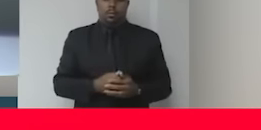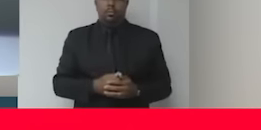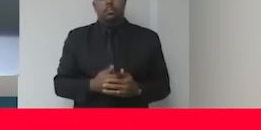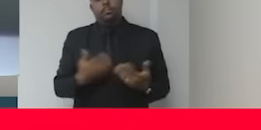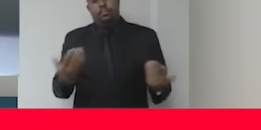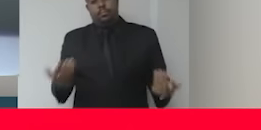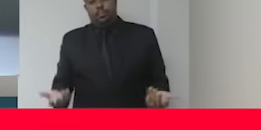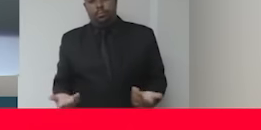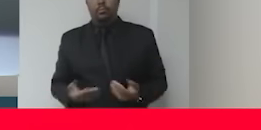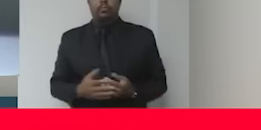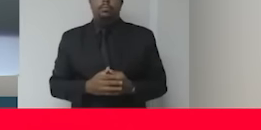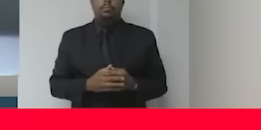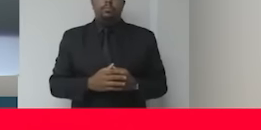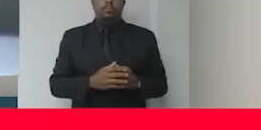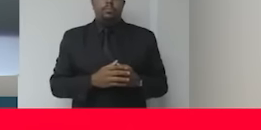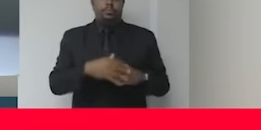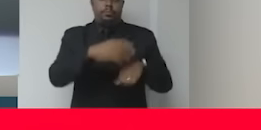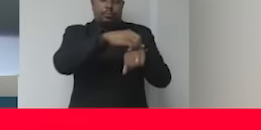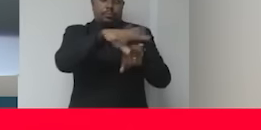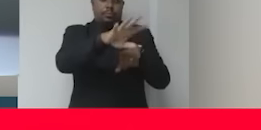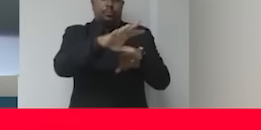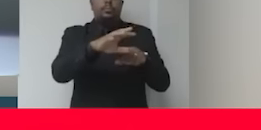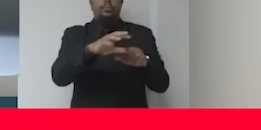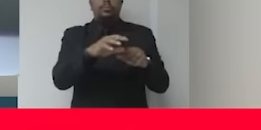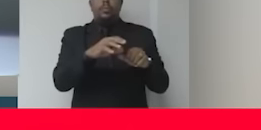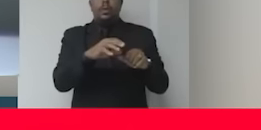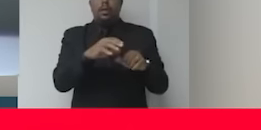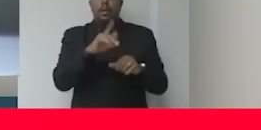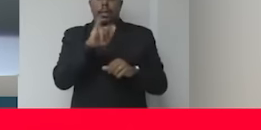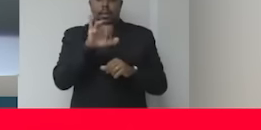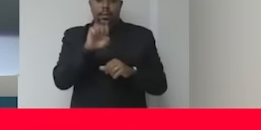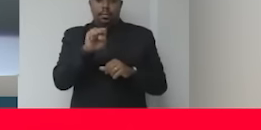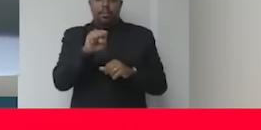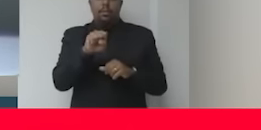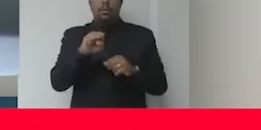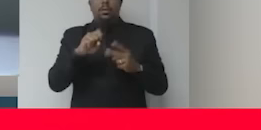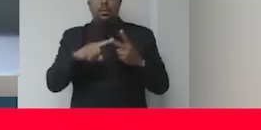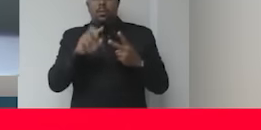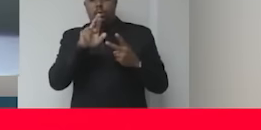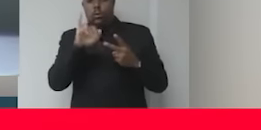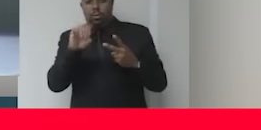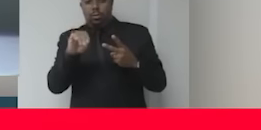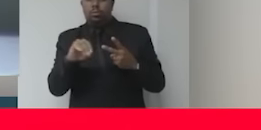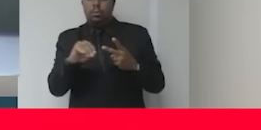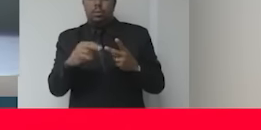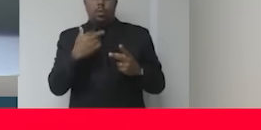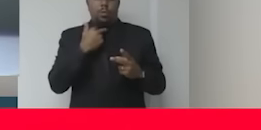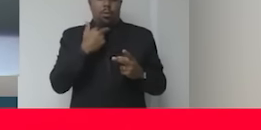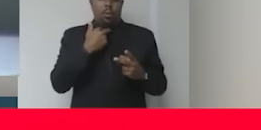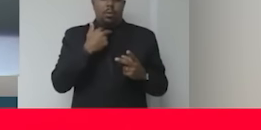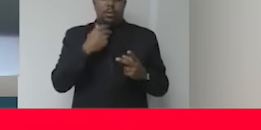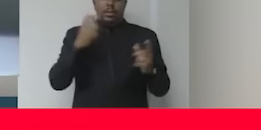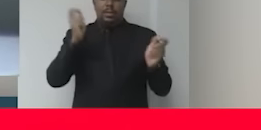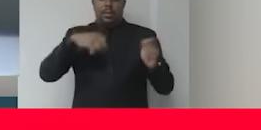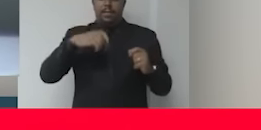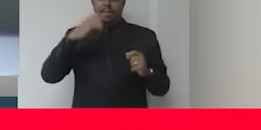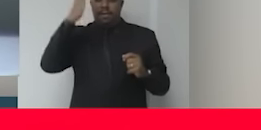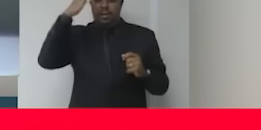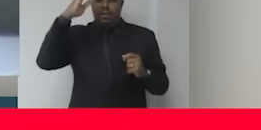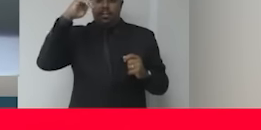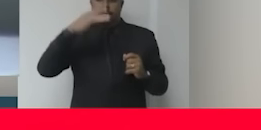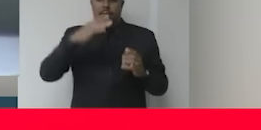de Rogério Sanches e Guilherme Nutti, que eu cito no voto. Não se pode, racionalmente, aqui faço um apelo a vossas